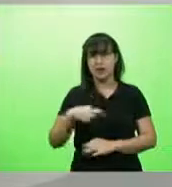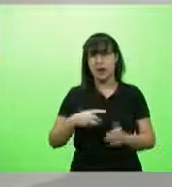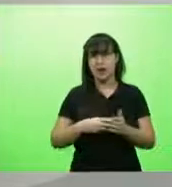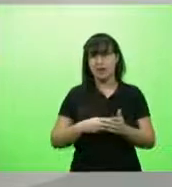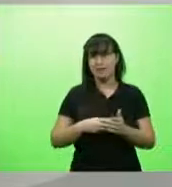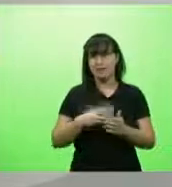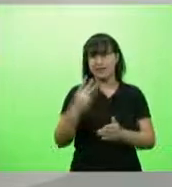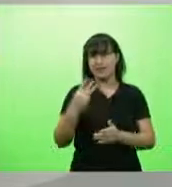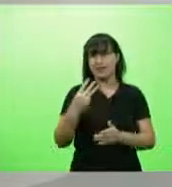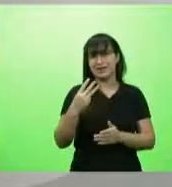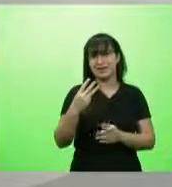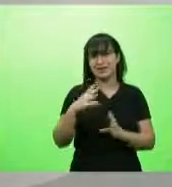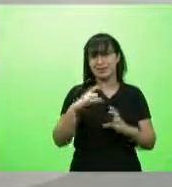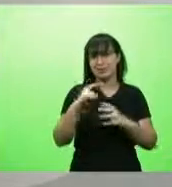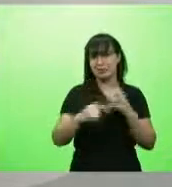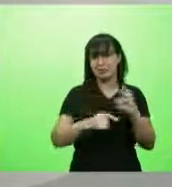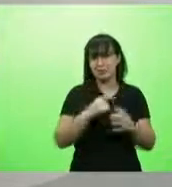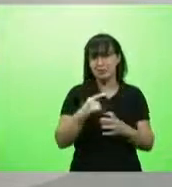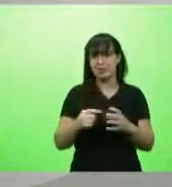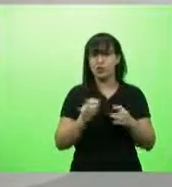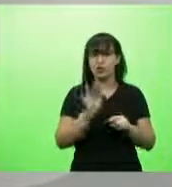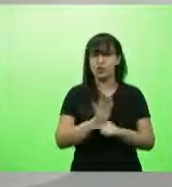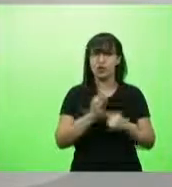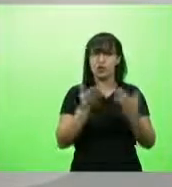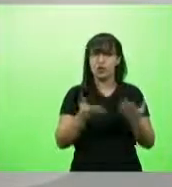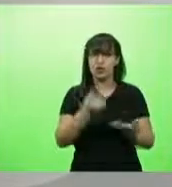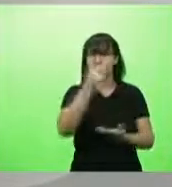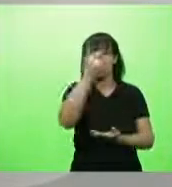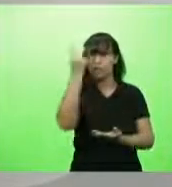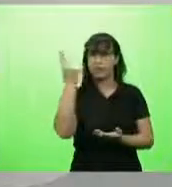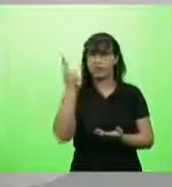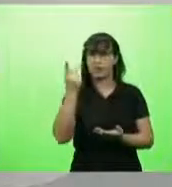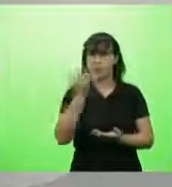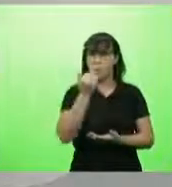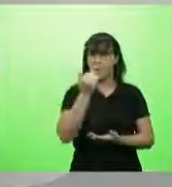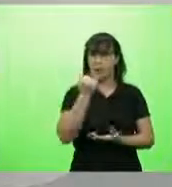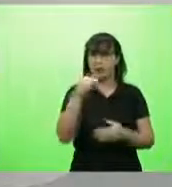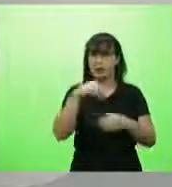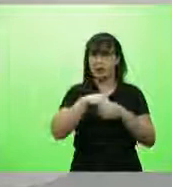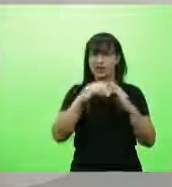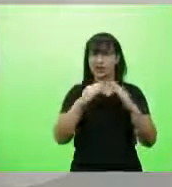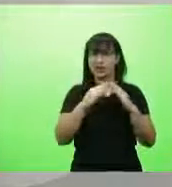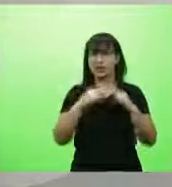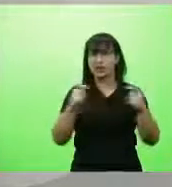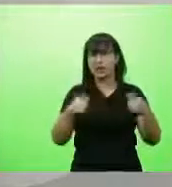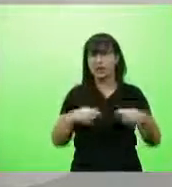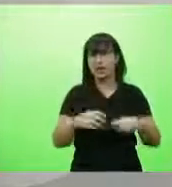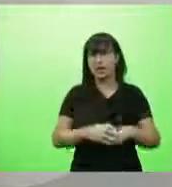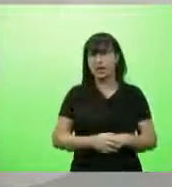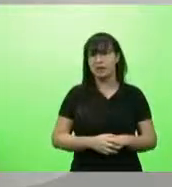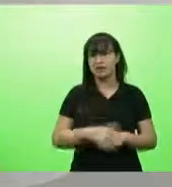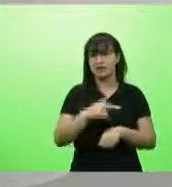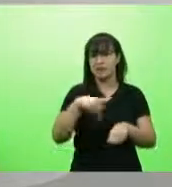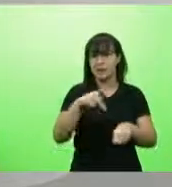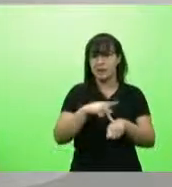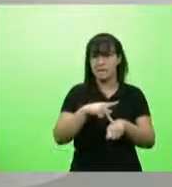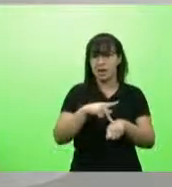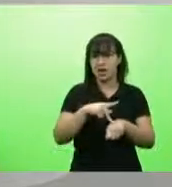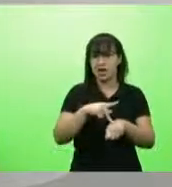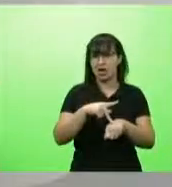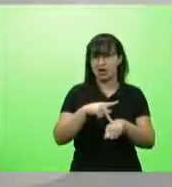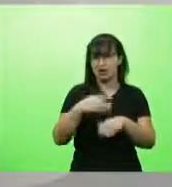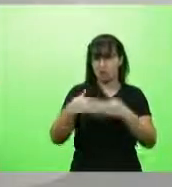manter a oportunidade de as pessoas adquirirem um sustento nos seus lares. O país não vai ter fôlego para muito mais tempo de auxílio